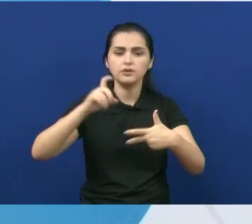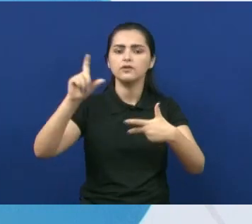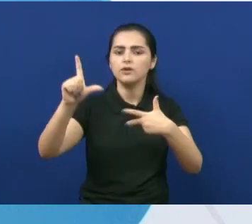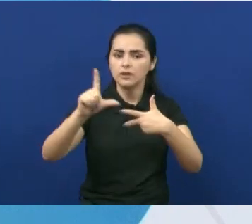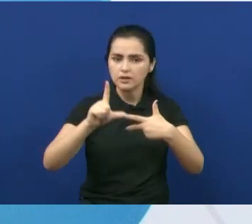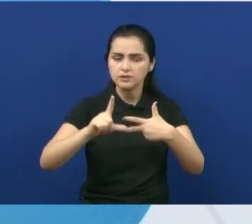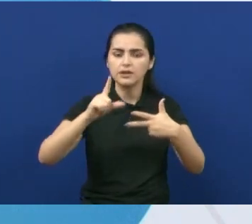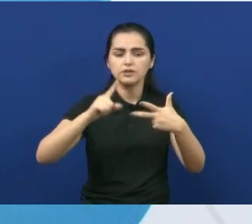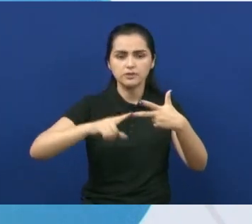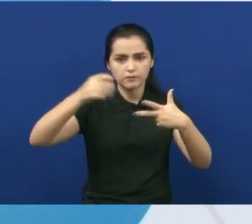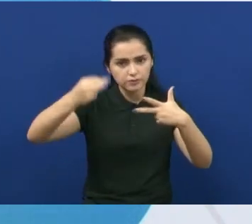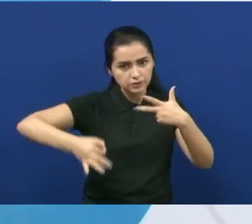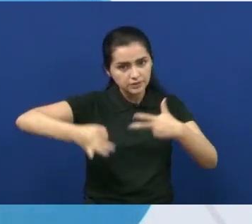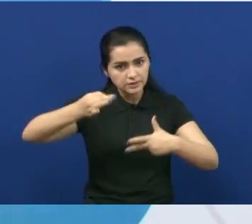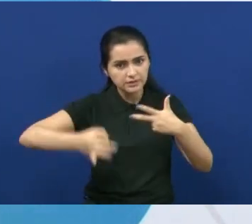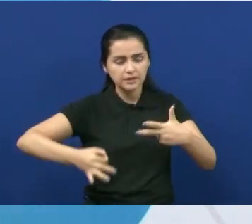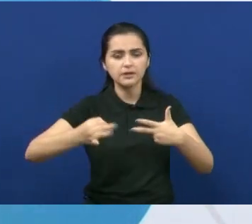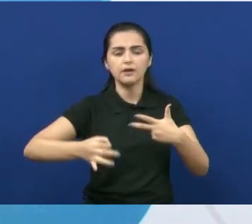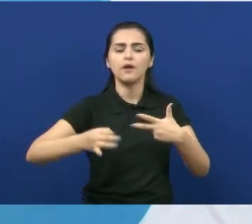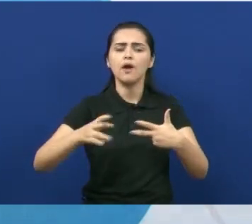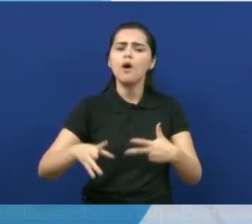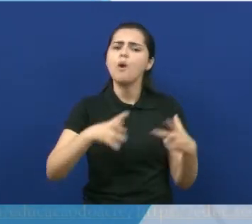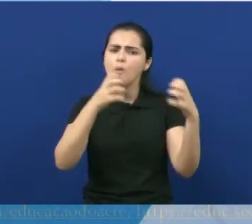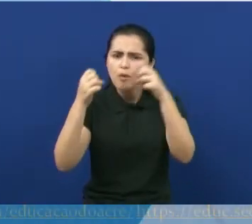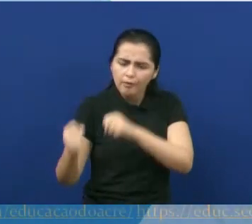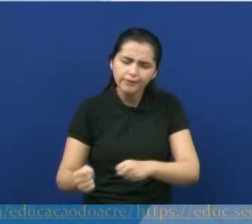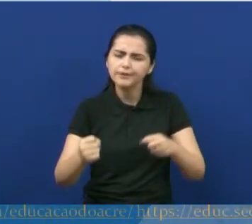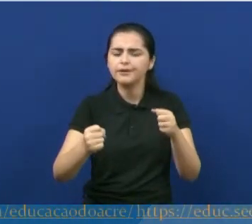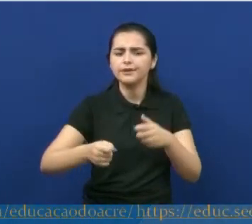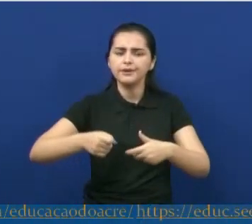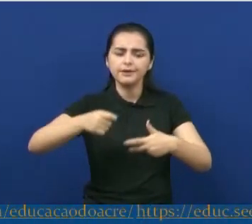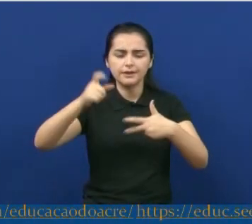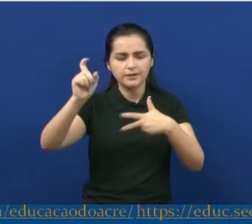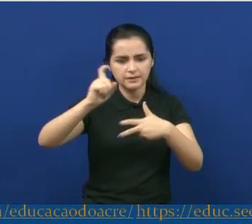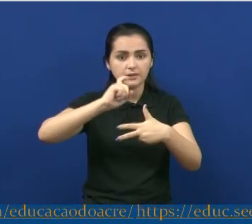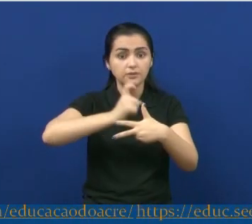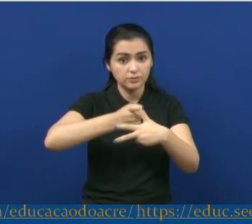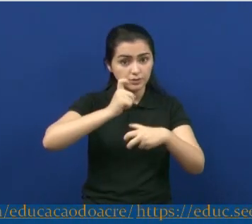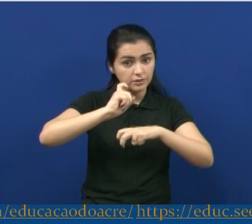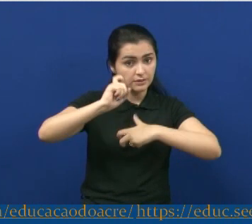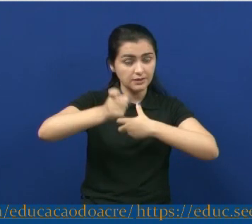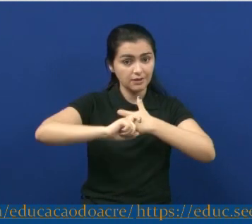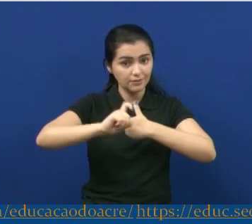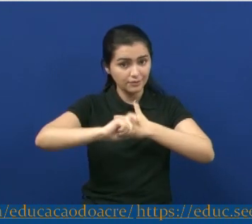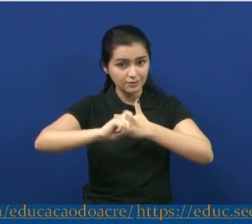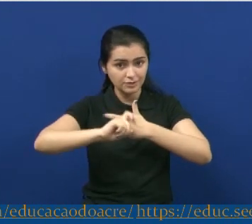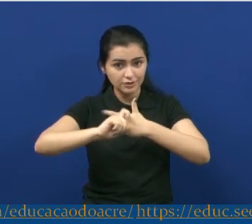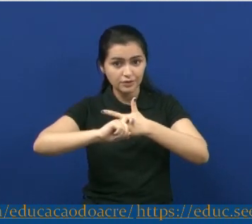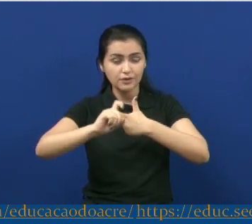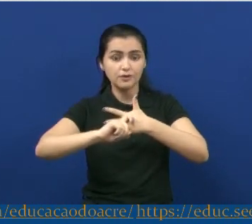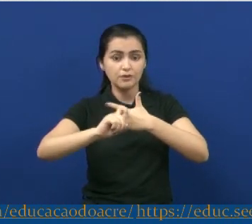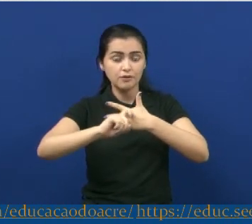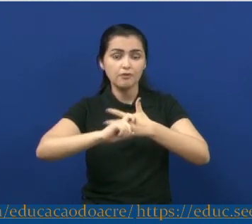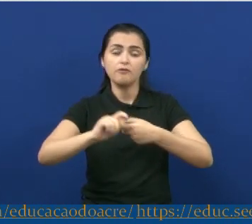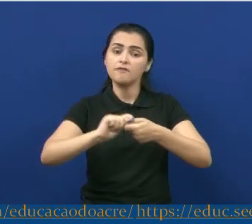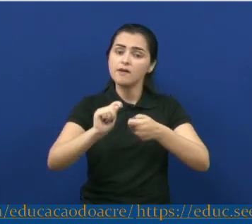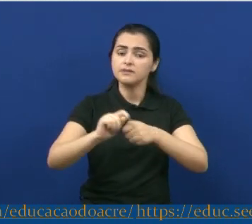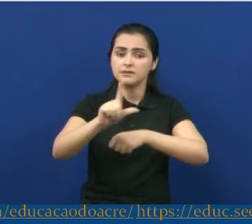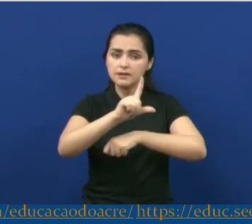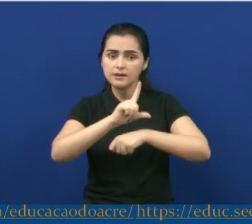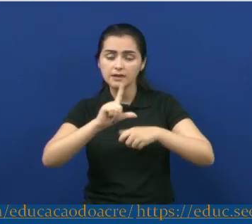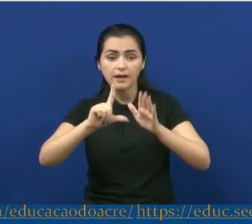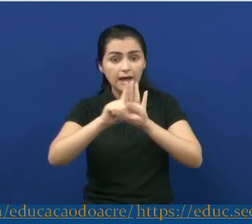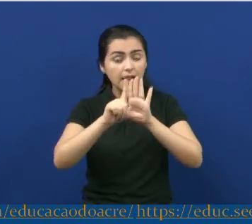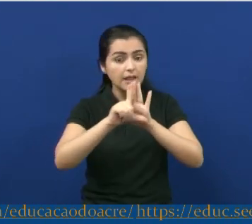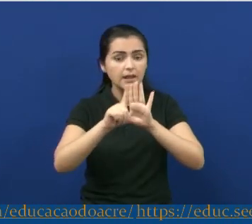judiciário. Basicamente, o poder executivo é responsável por executar as leis. O poder legislativo é responsável